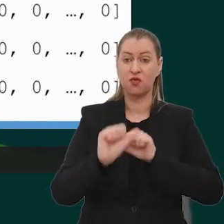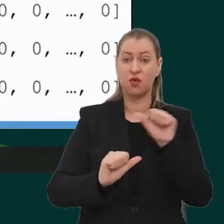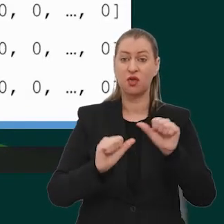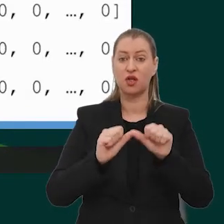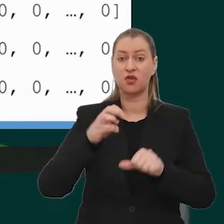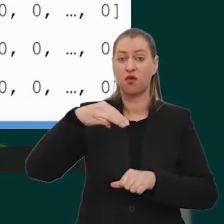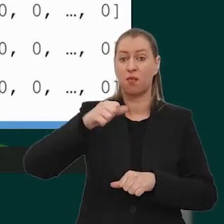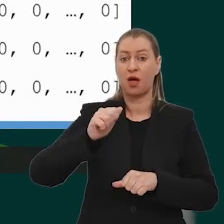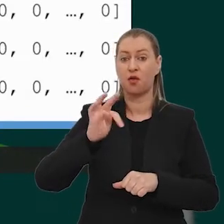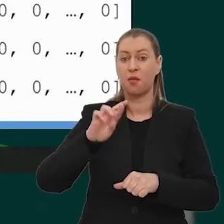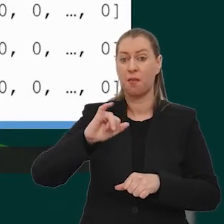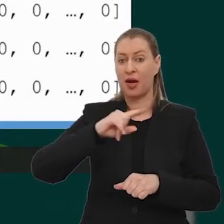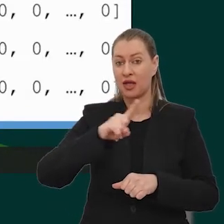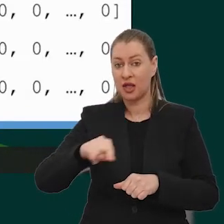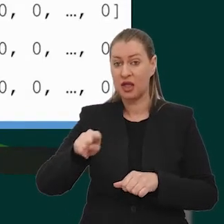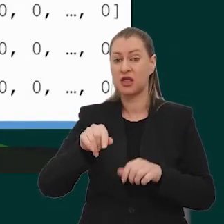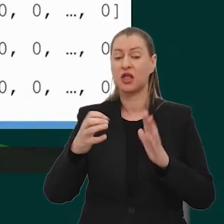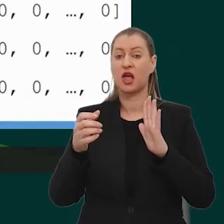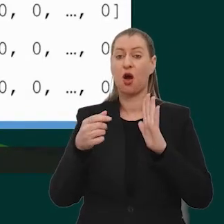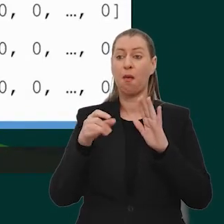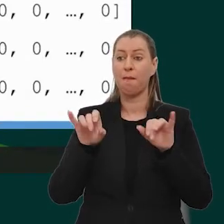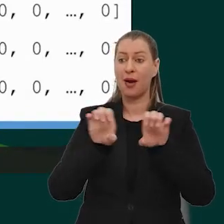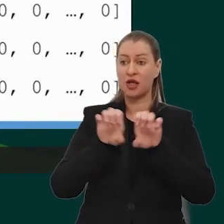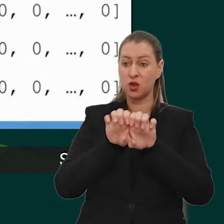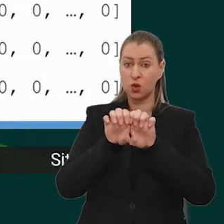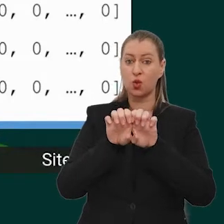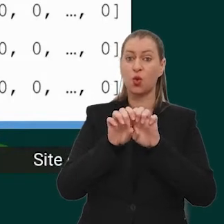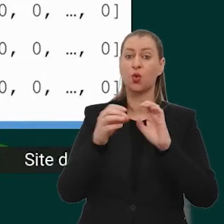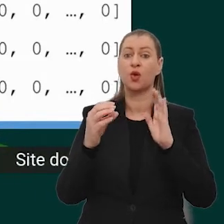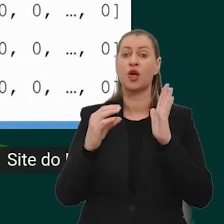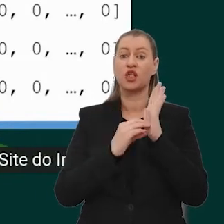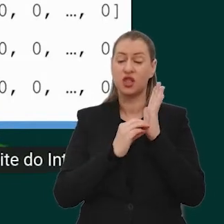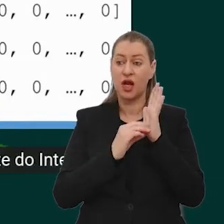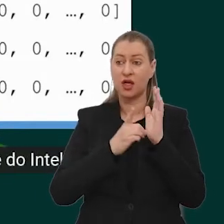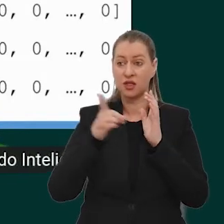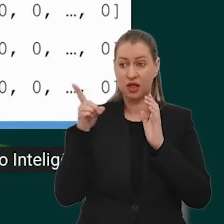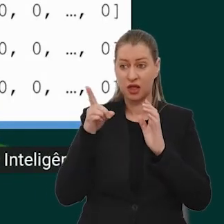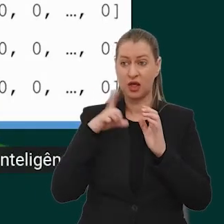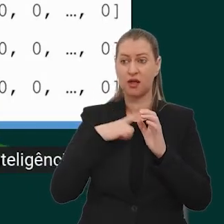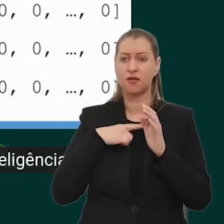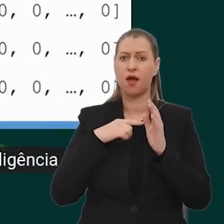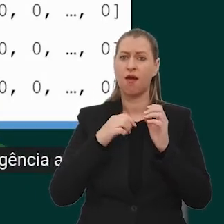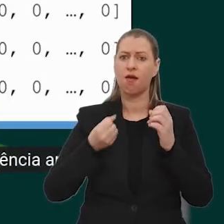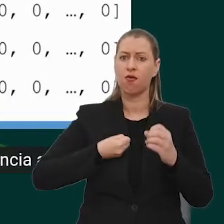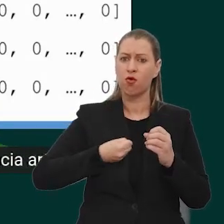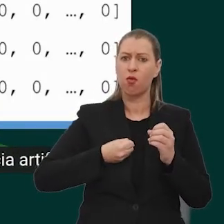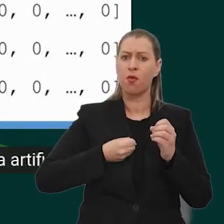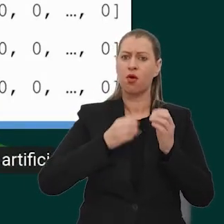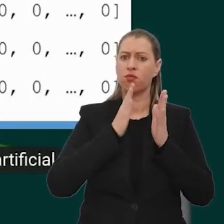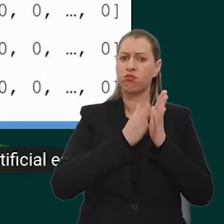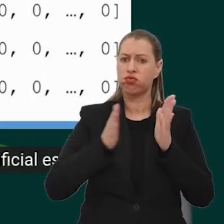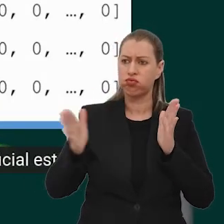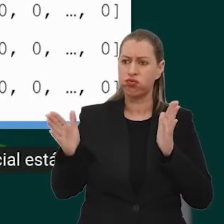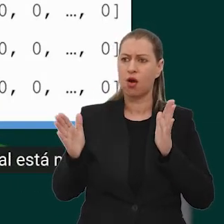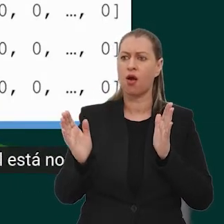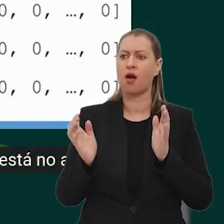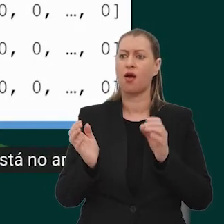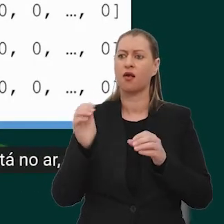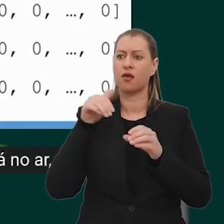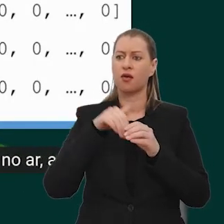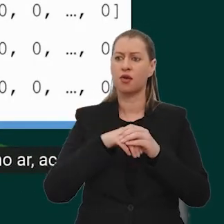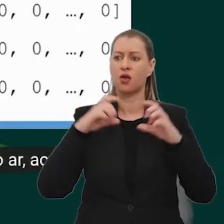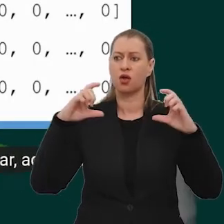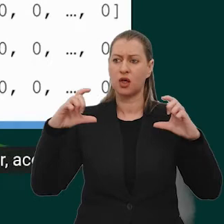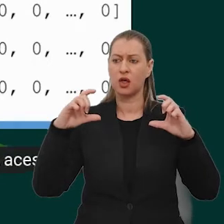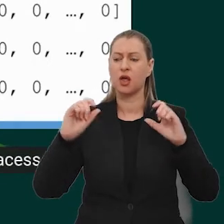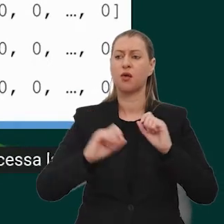matriz, que é essa estrutura de dados aqui no lado, que tem uma sequência de números dentro de um colchetes, que a gente chama de